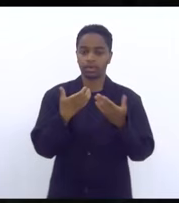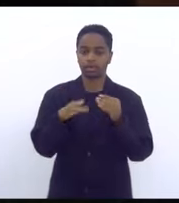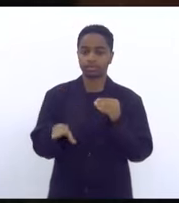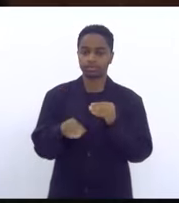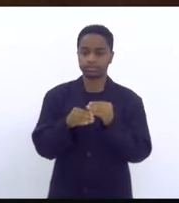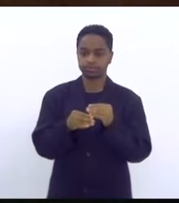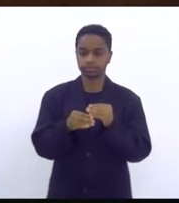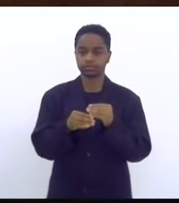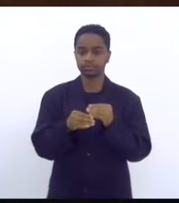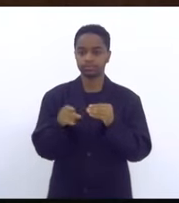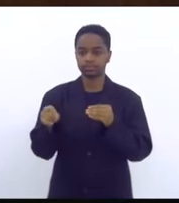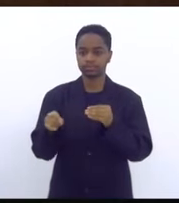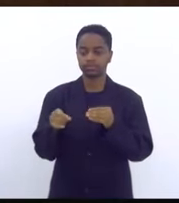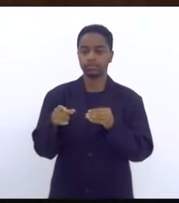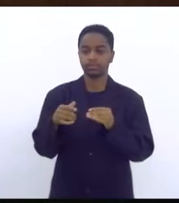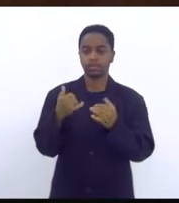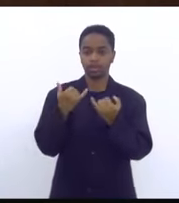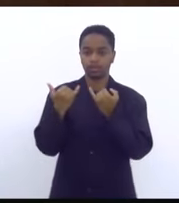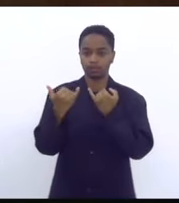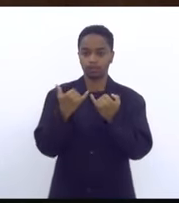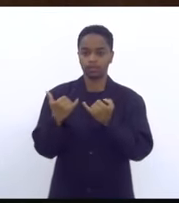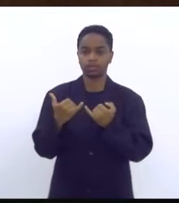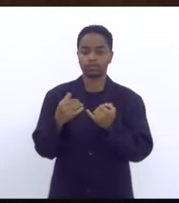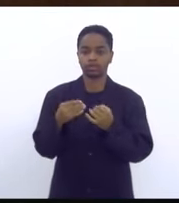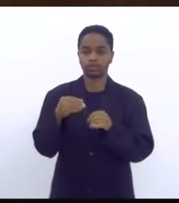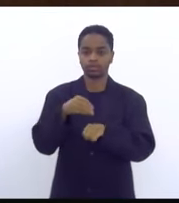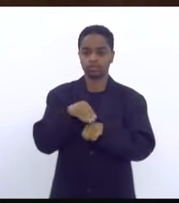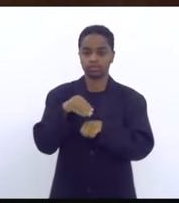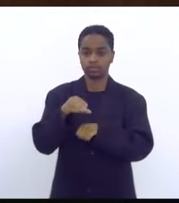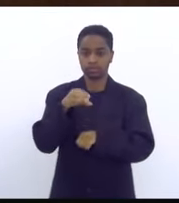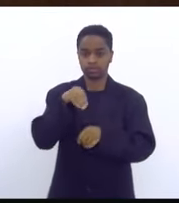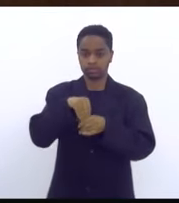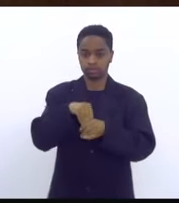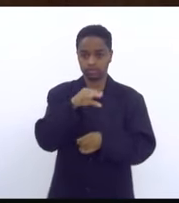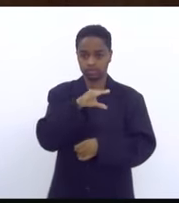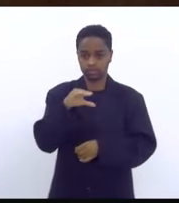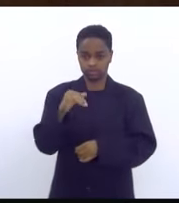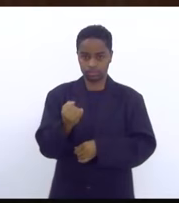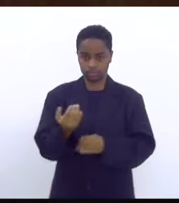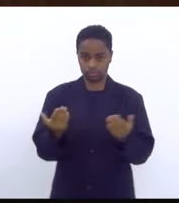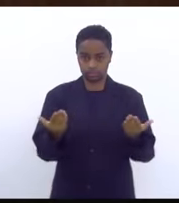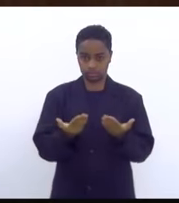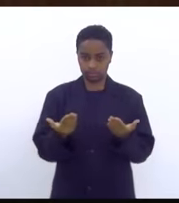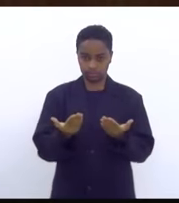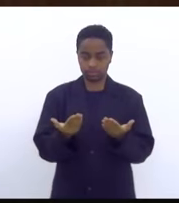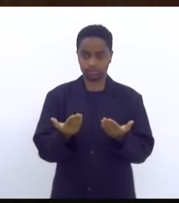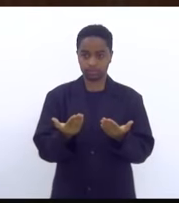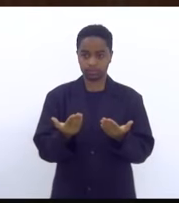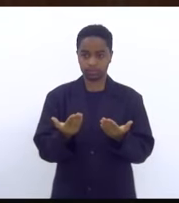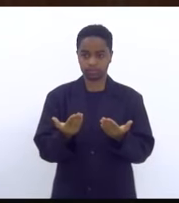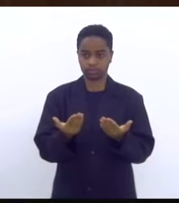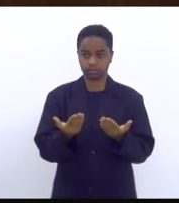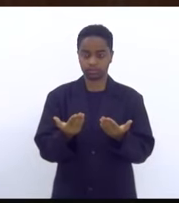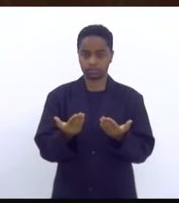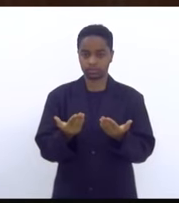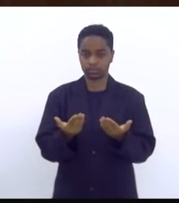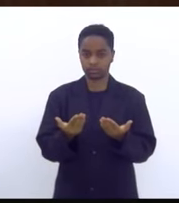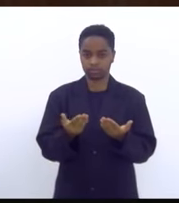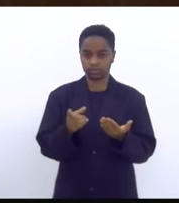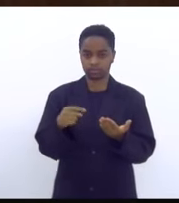complementar a sua informação, na CCJ de hoje foi